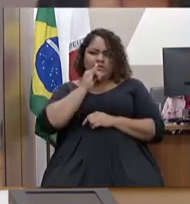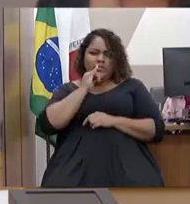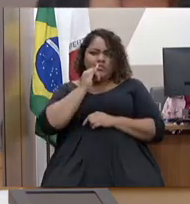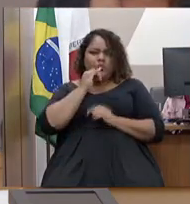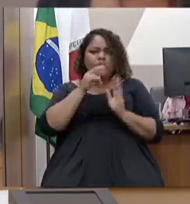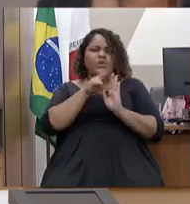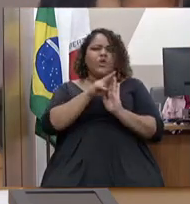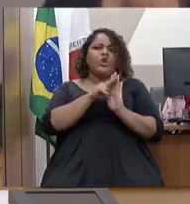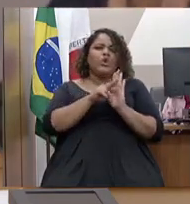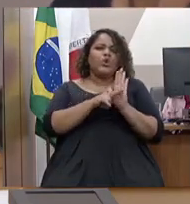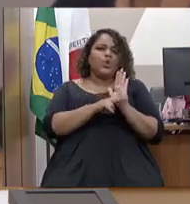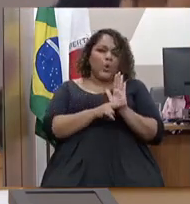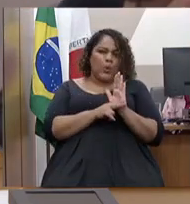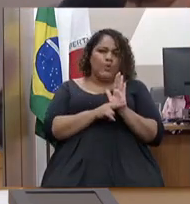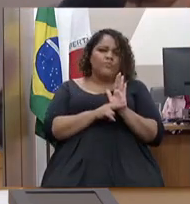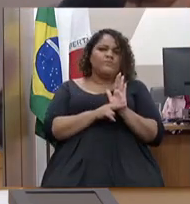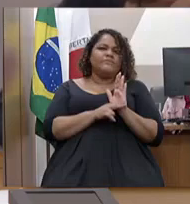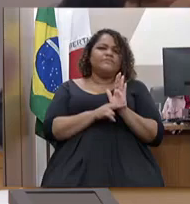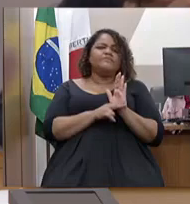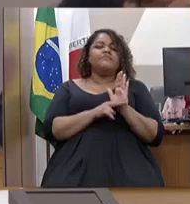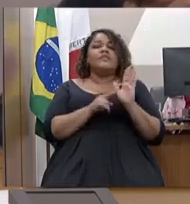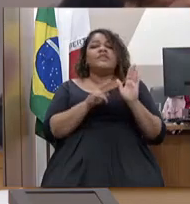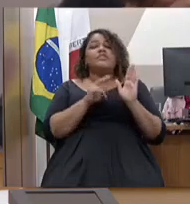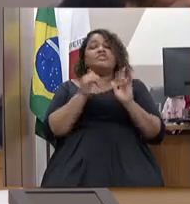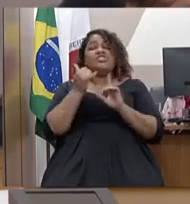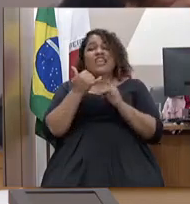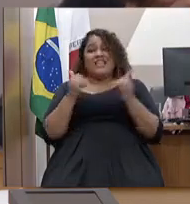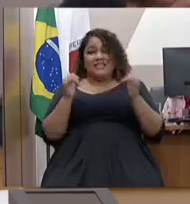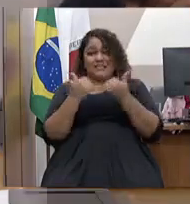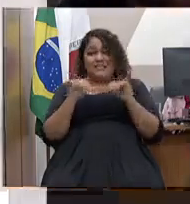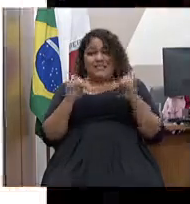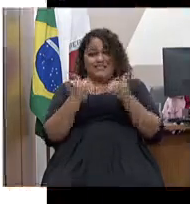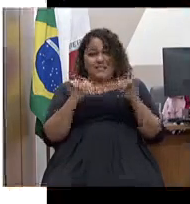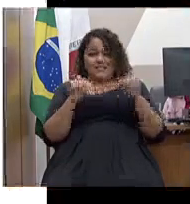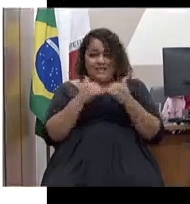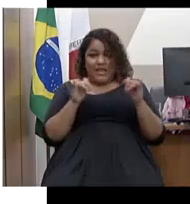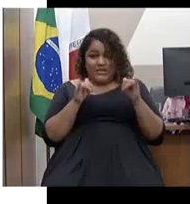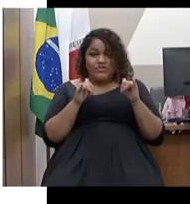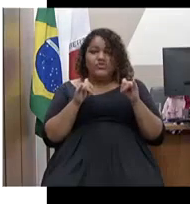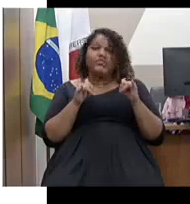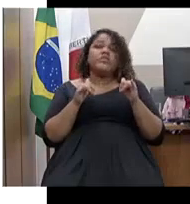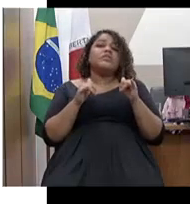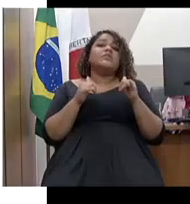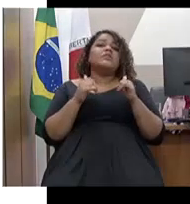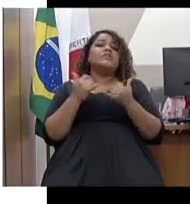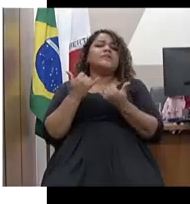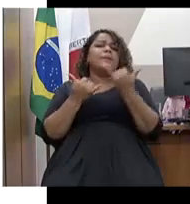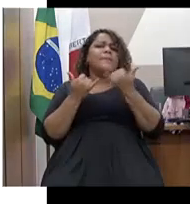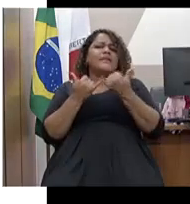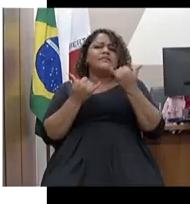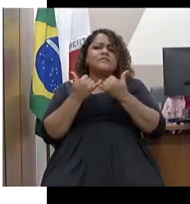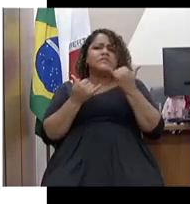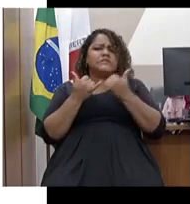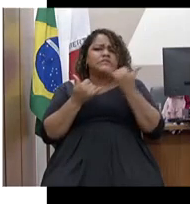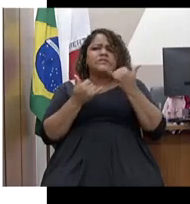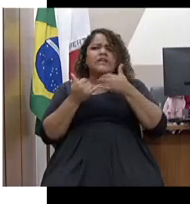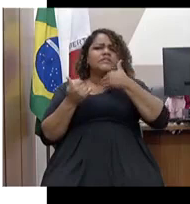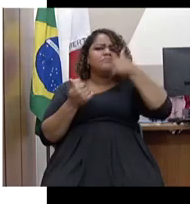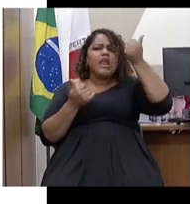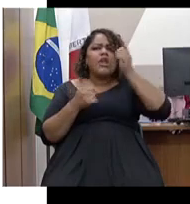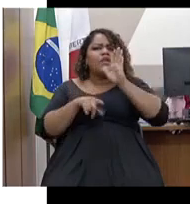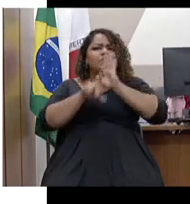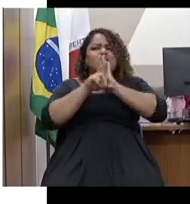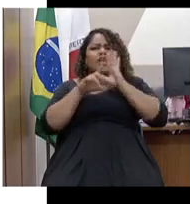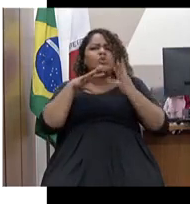no por exemplo sobre eletricidade que são variadas são próximas das melhores leis do mundo né